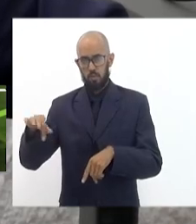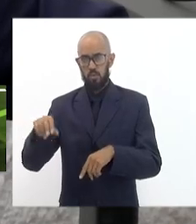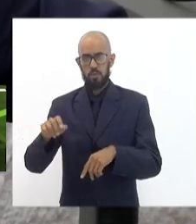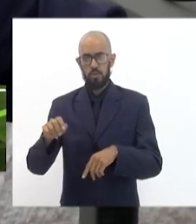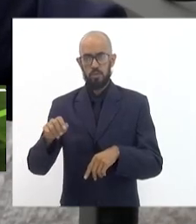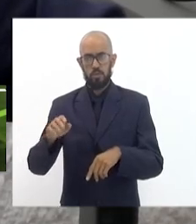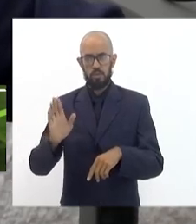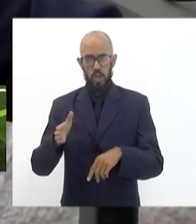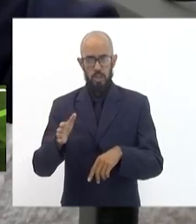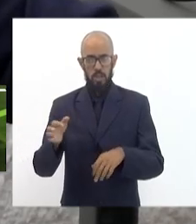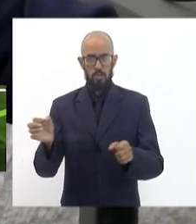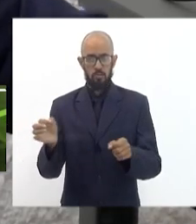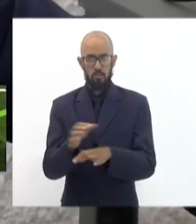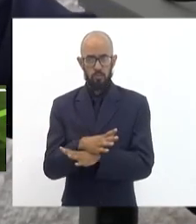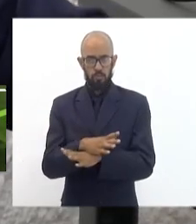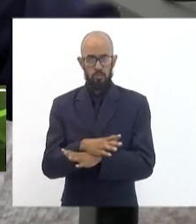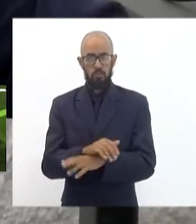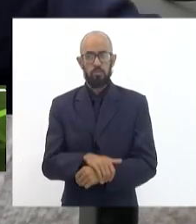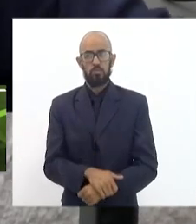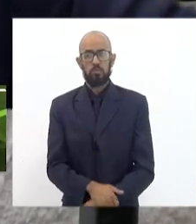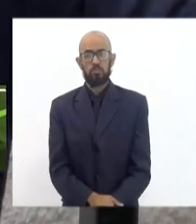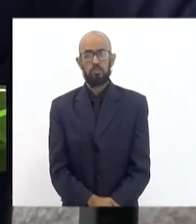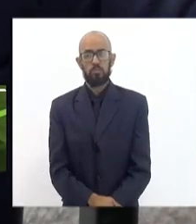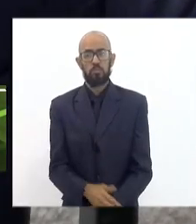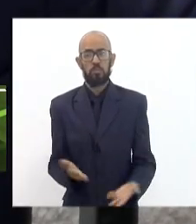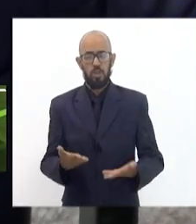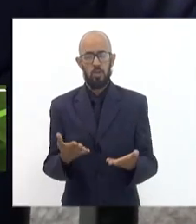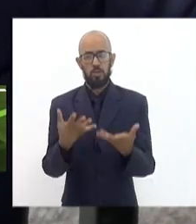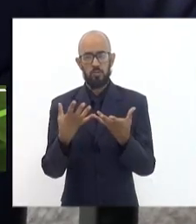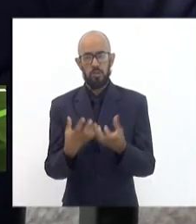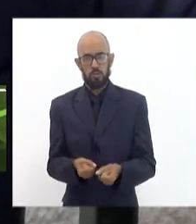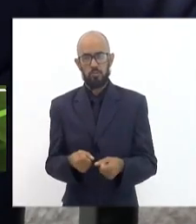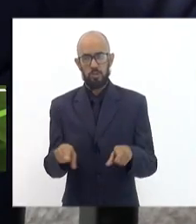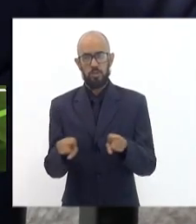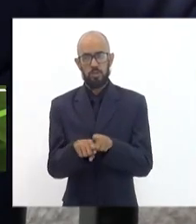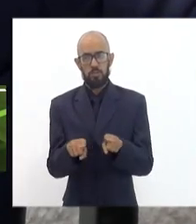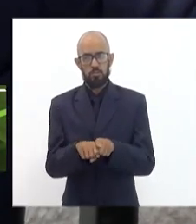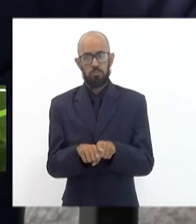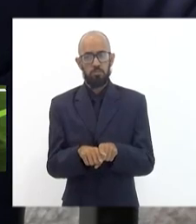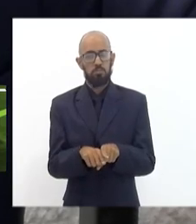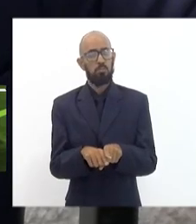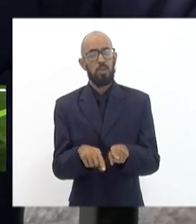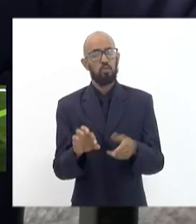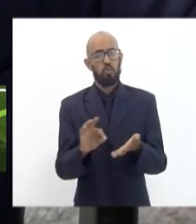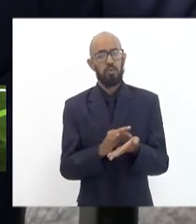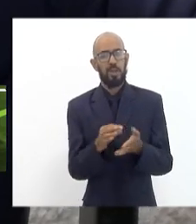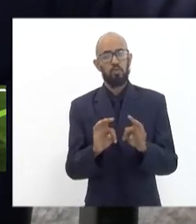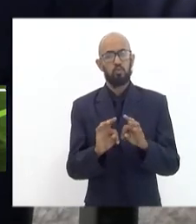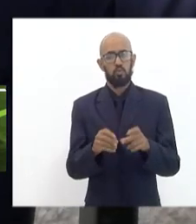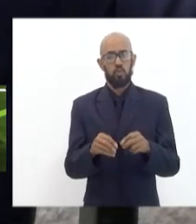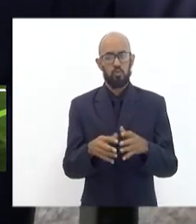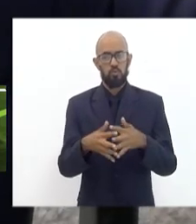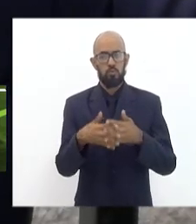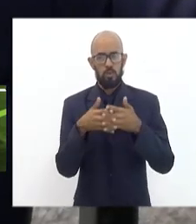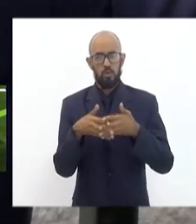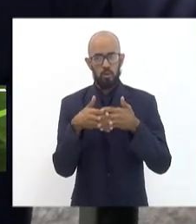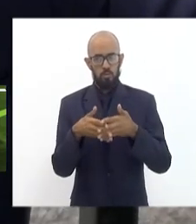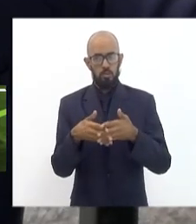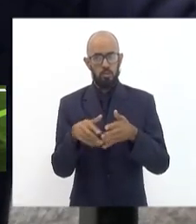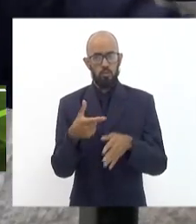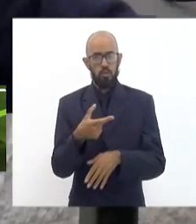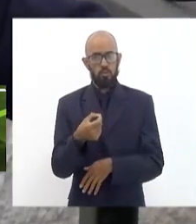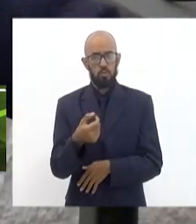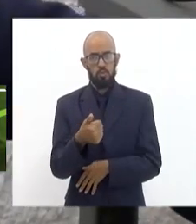concluindo a sua da superintendência-geral e agora vamos assumir nos próximos 15 20 dias os contratos todos Petrópolis daquela época